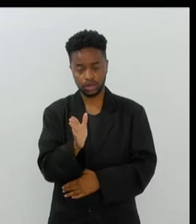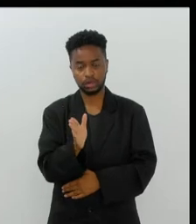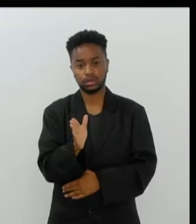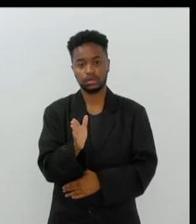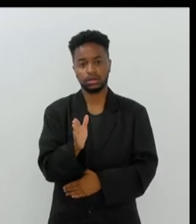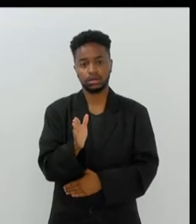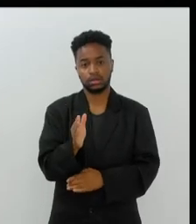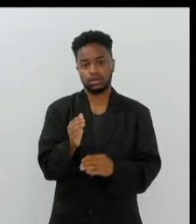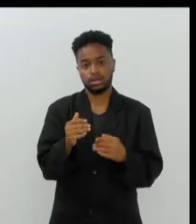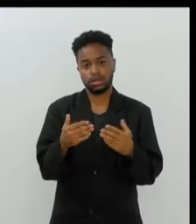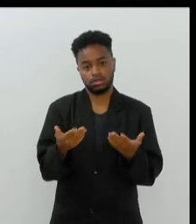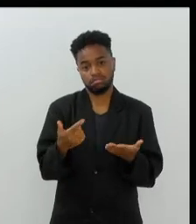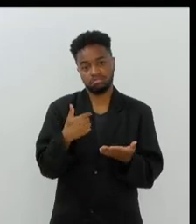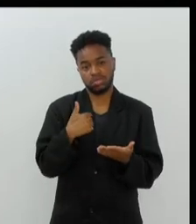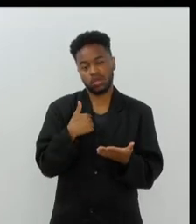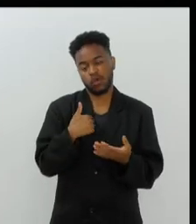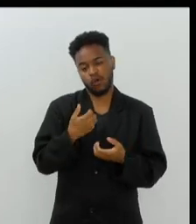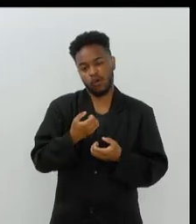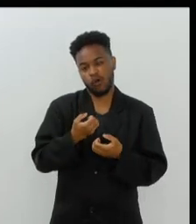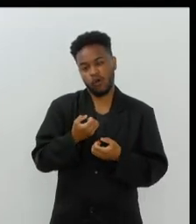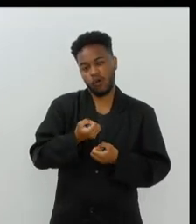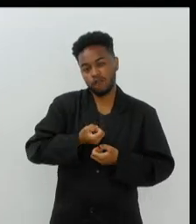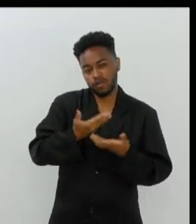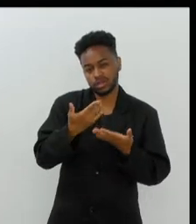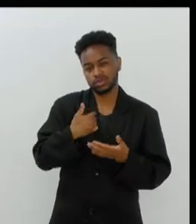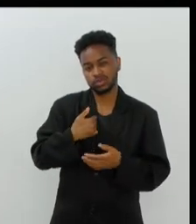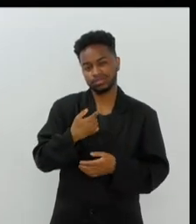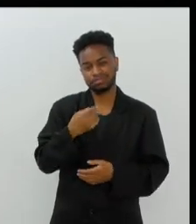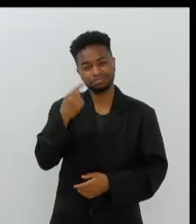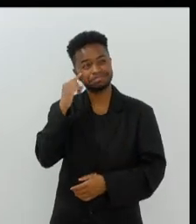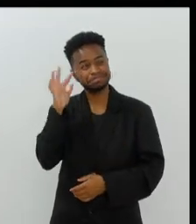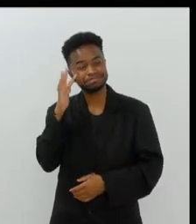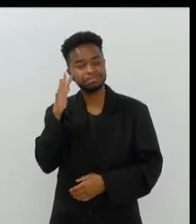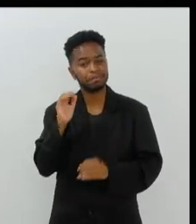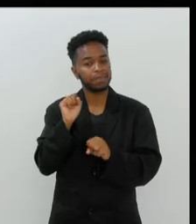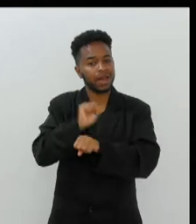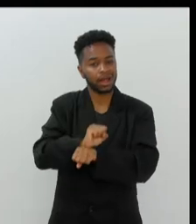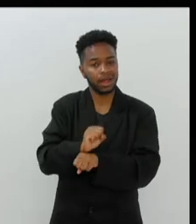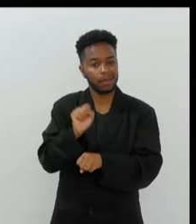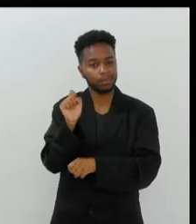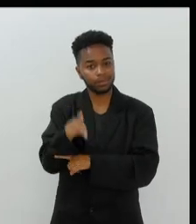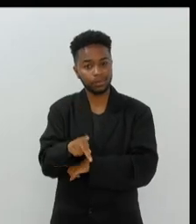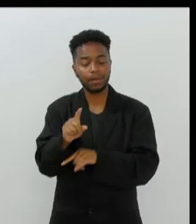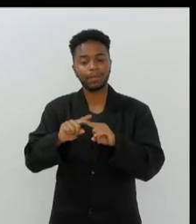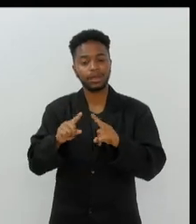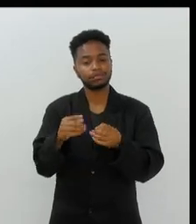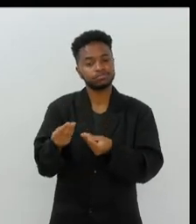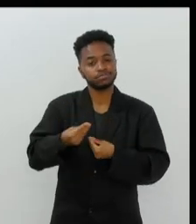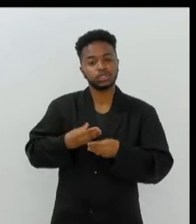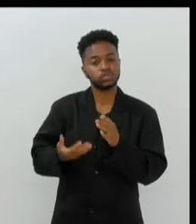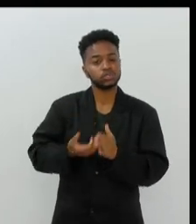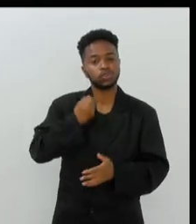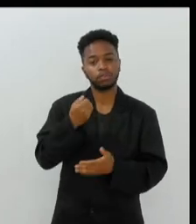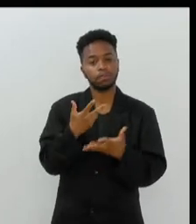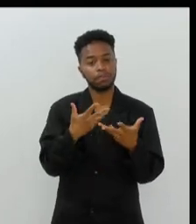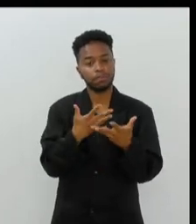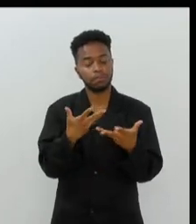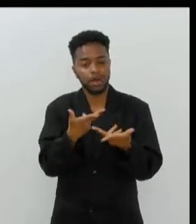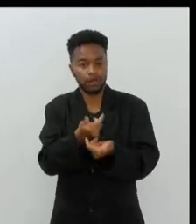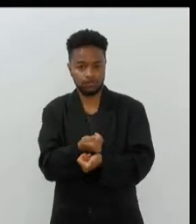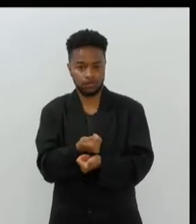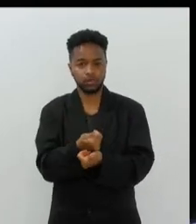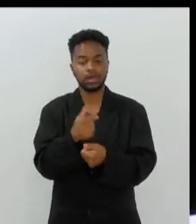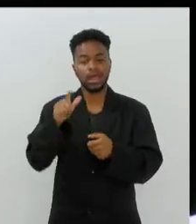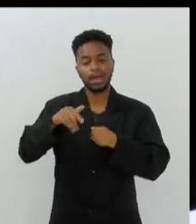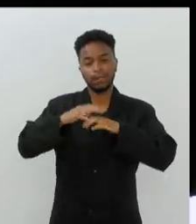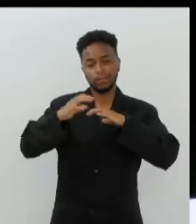anos, que eu já tava, te confesso que até pensando, até em parar, já ia aposentar, e aí veio essa surpresa maravilhosa que foi a Porta